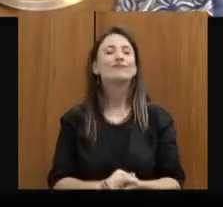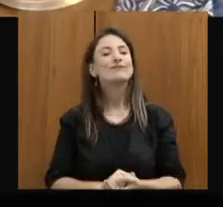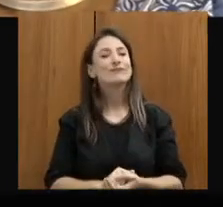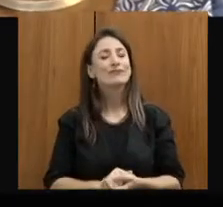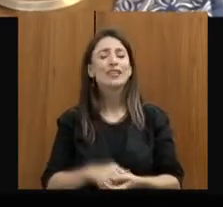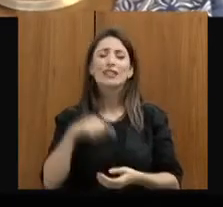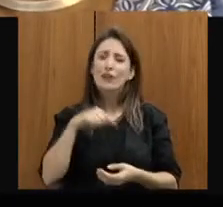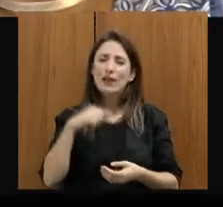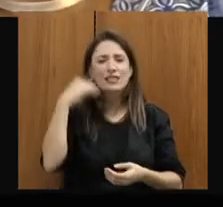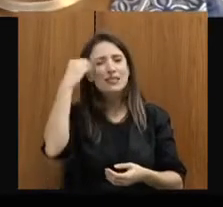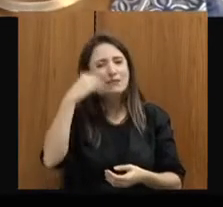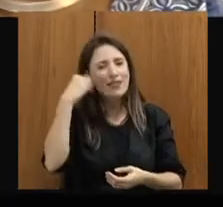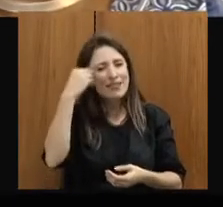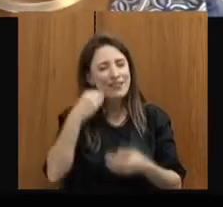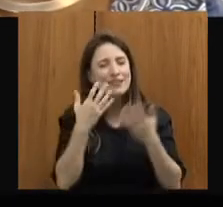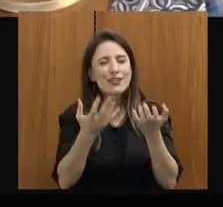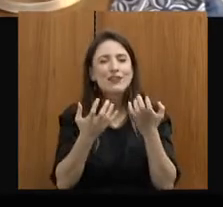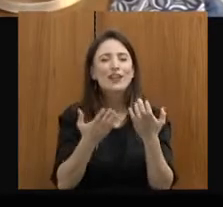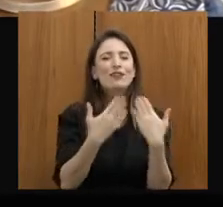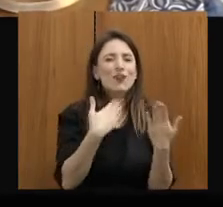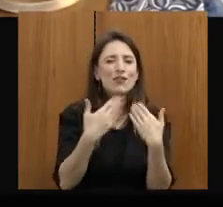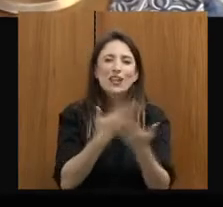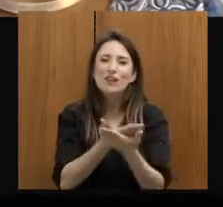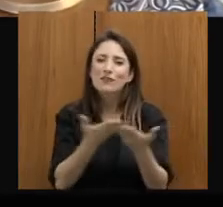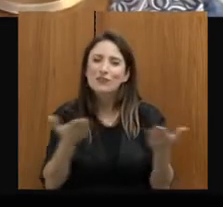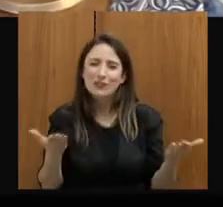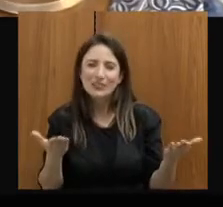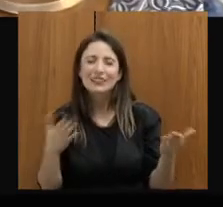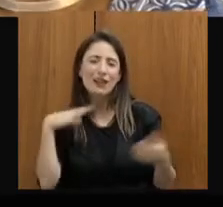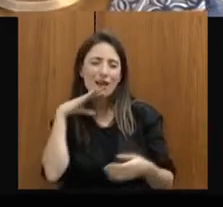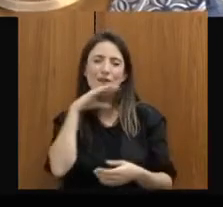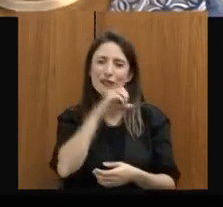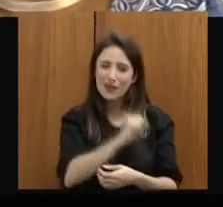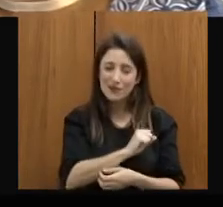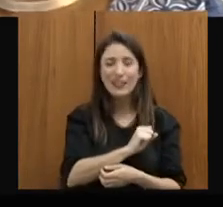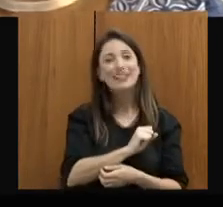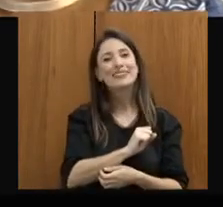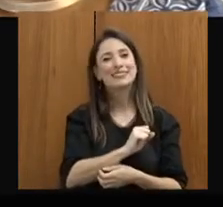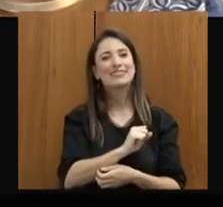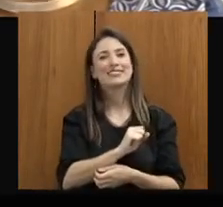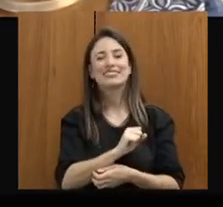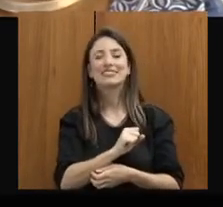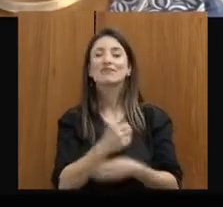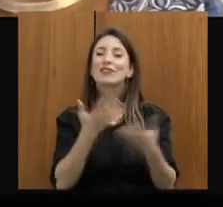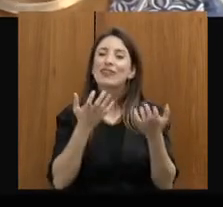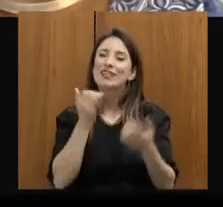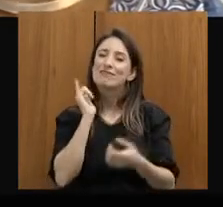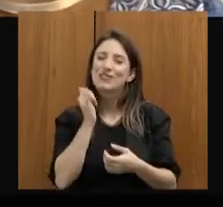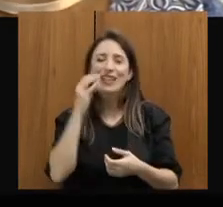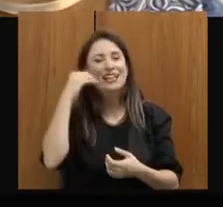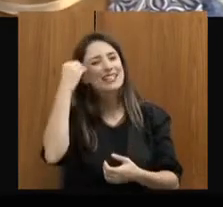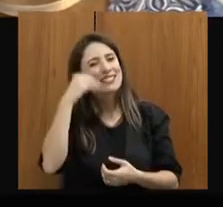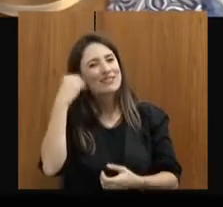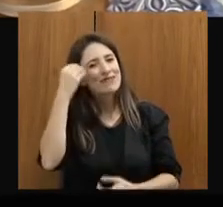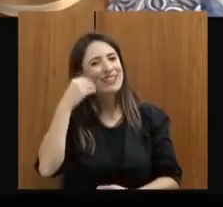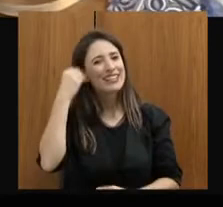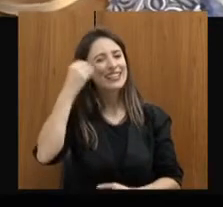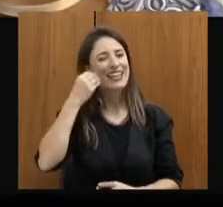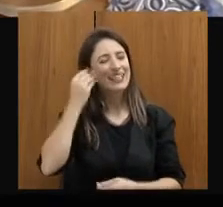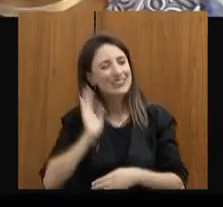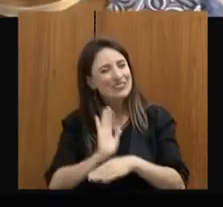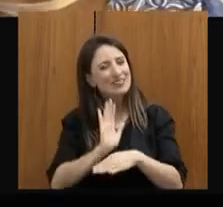experiência que eu vou dialogar um pouquinho com vocês rapidamente e espero que essa experiência Nossa estejamos